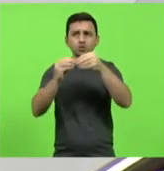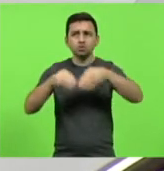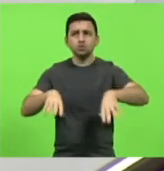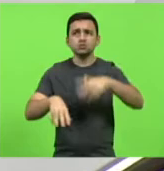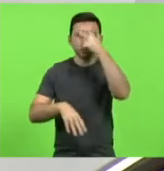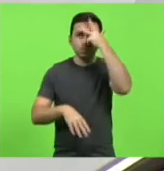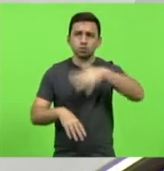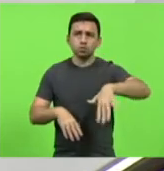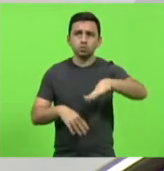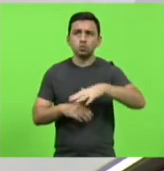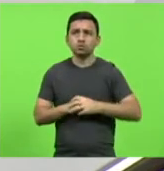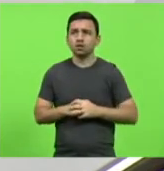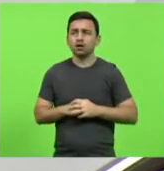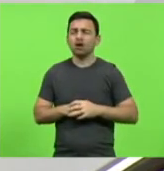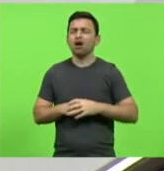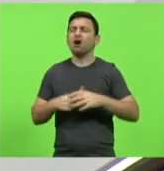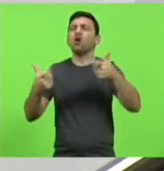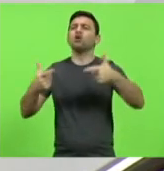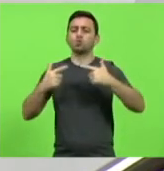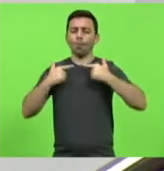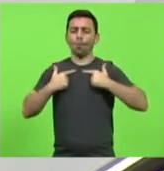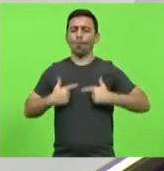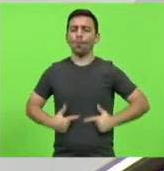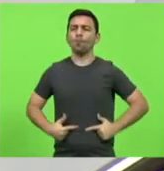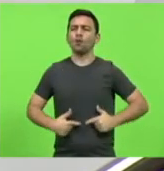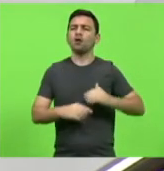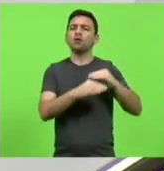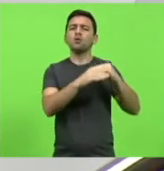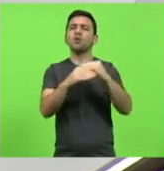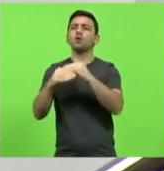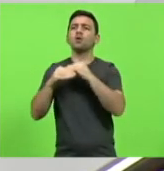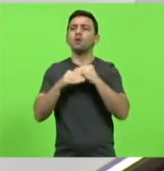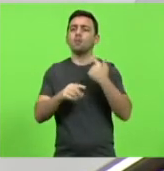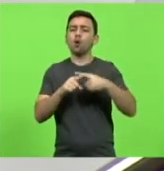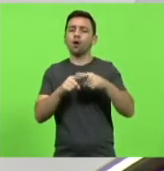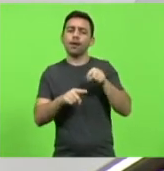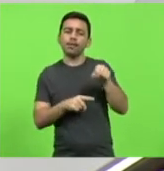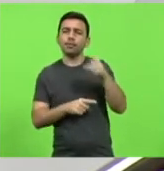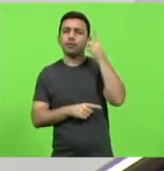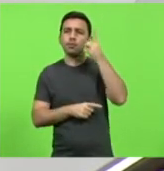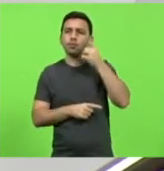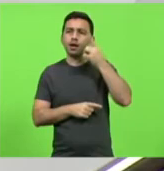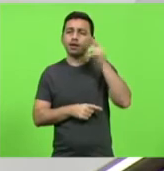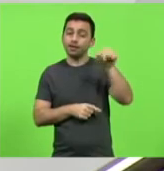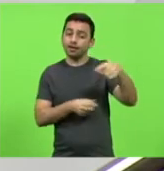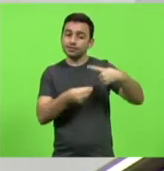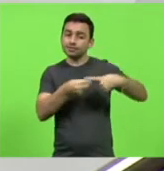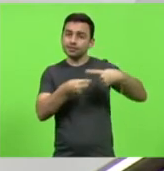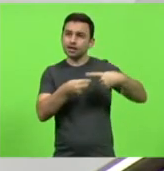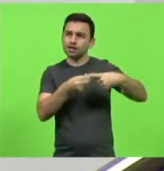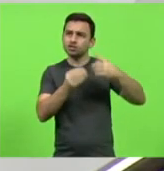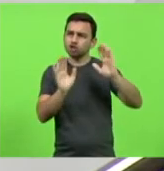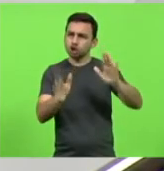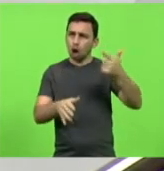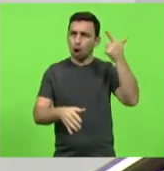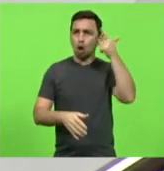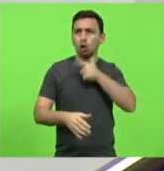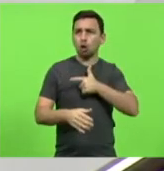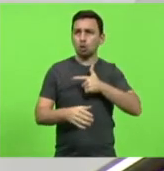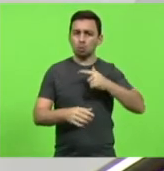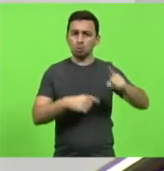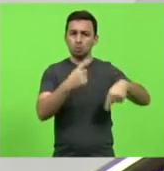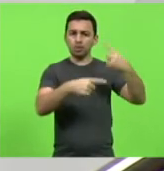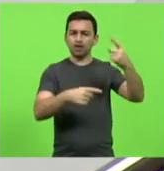o princípio da isonomia, da igualdade? Por que que um deputado que está em algum município que já foi privilegiado é diferente de